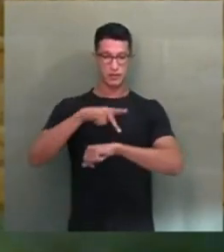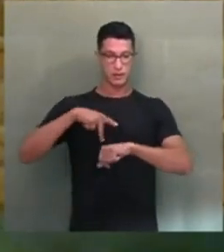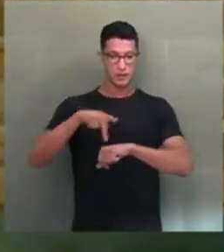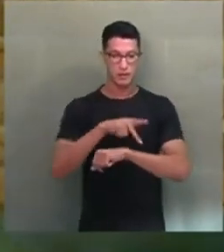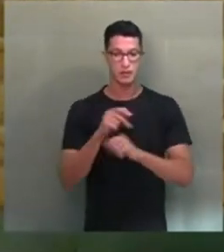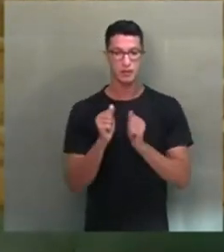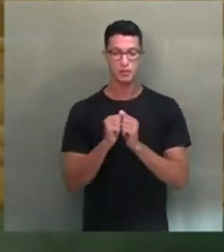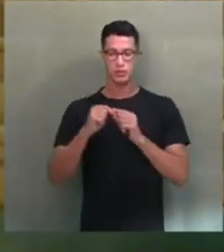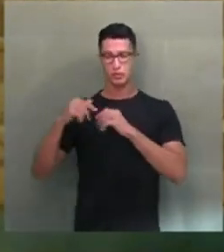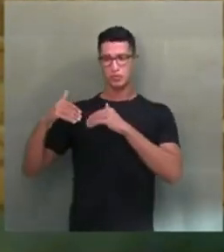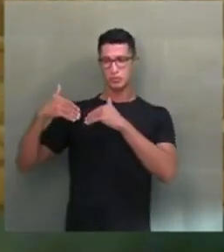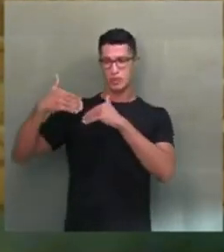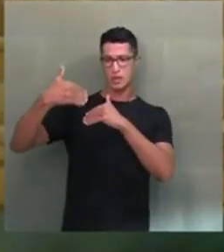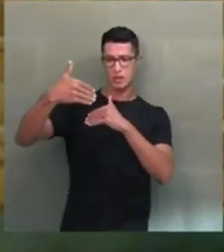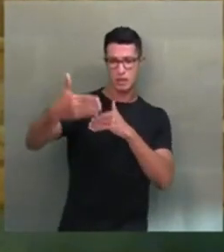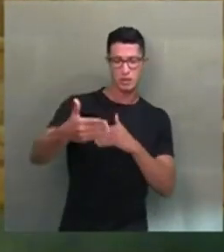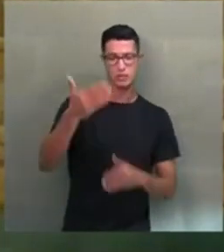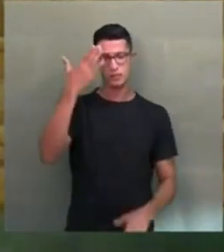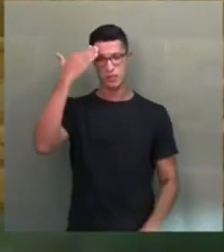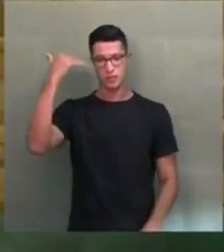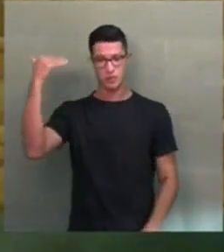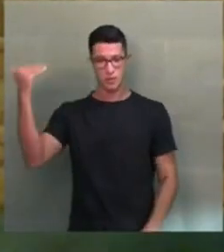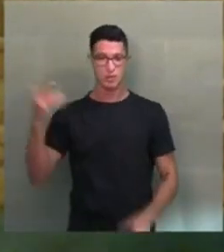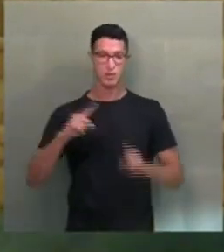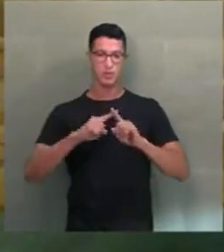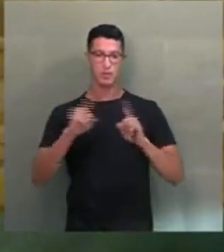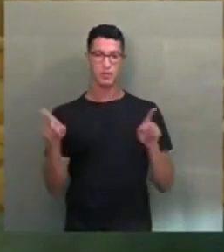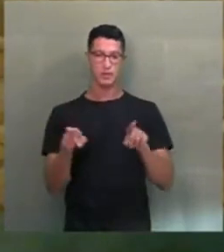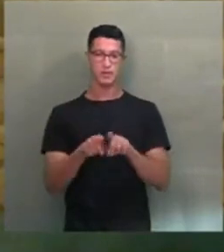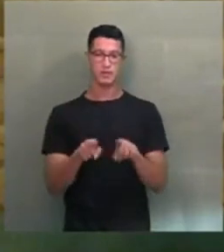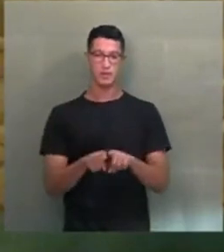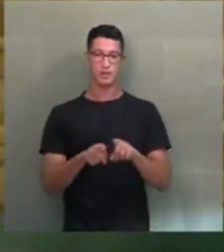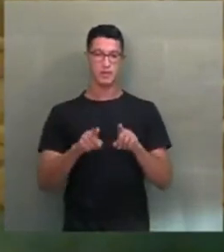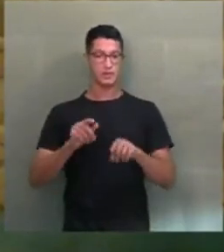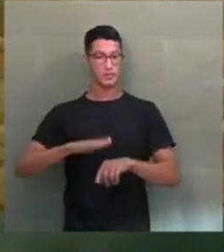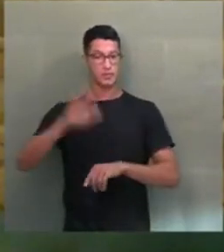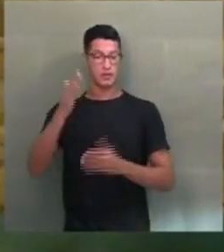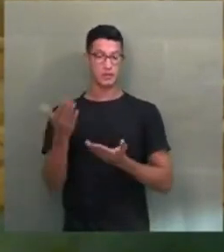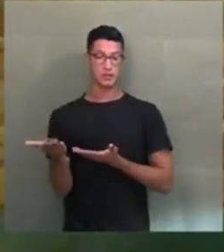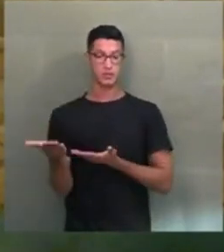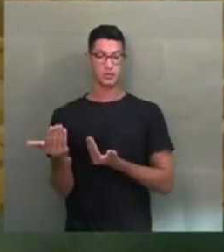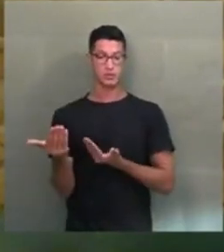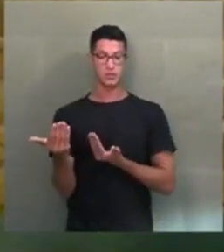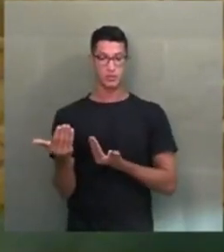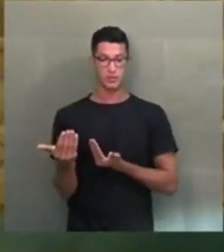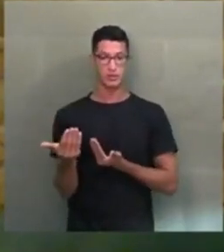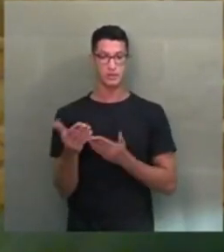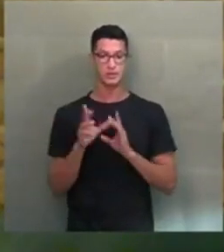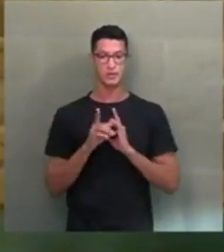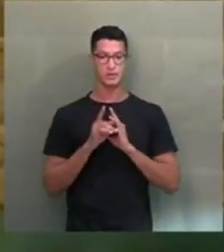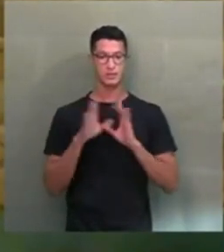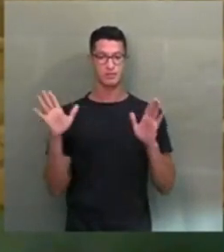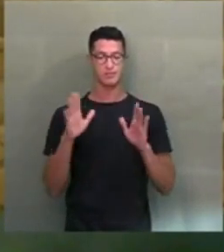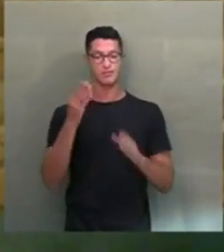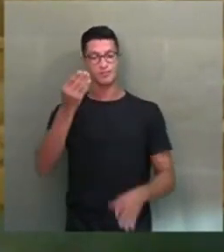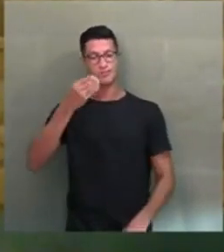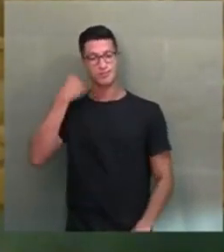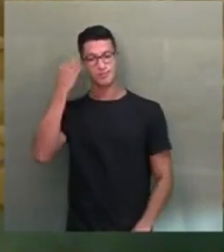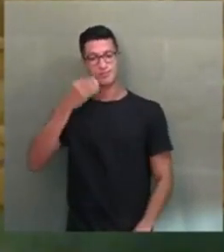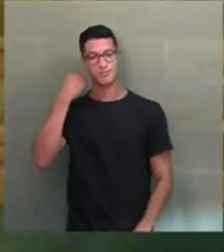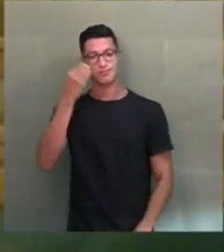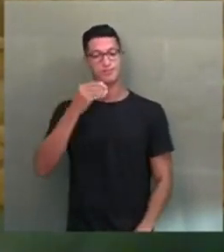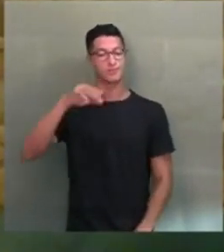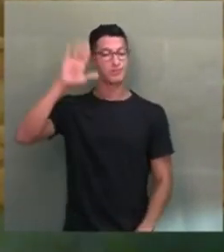com trajetórias e renome, mas também a energia dos mais jovens, a disposição e a experiência dos